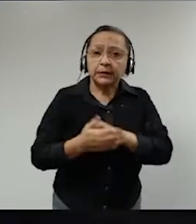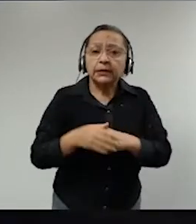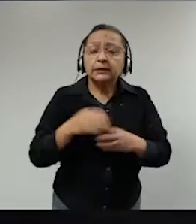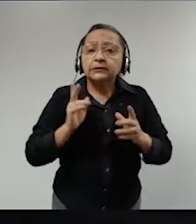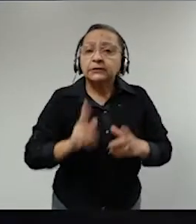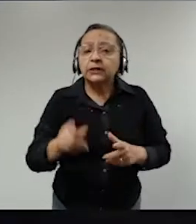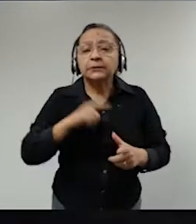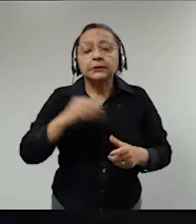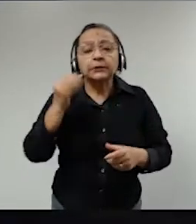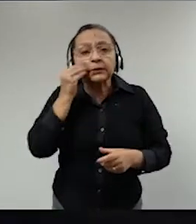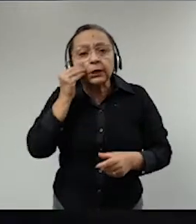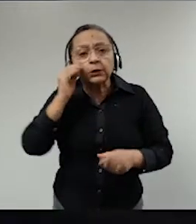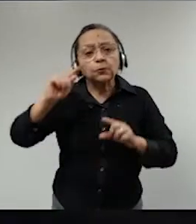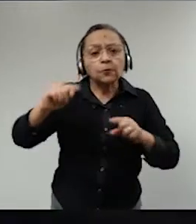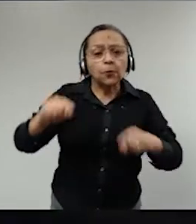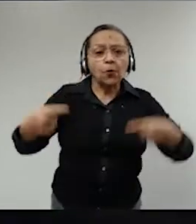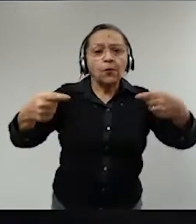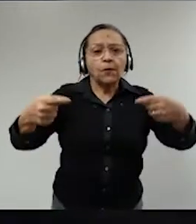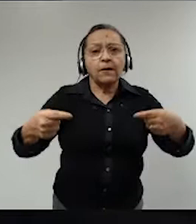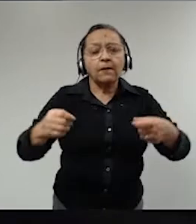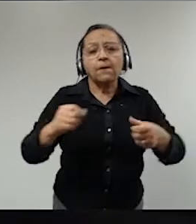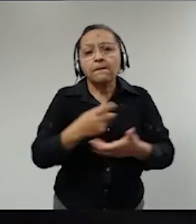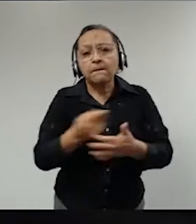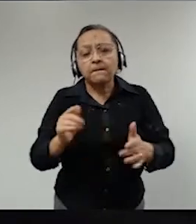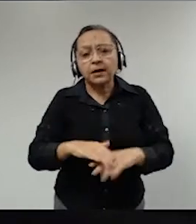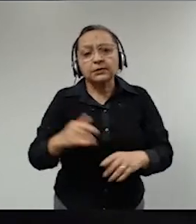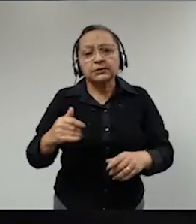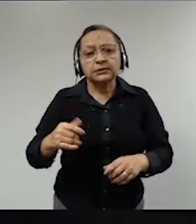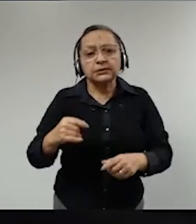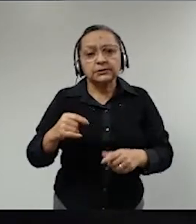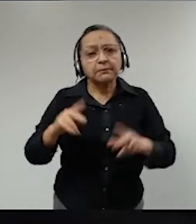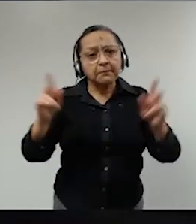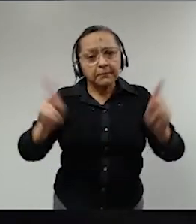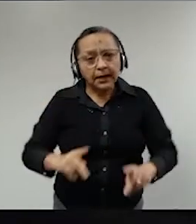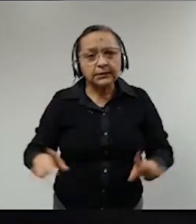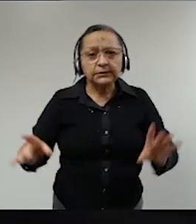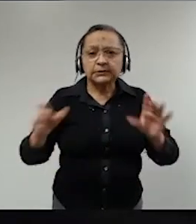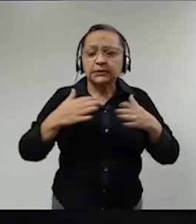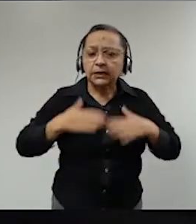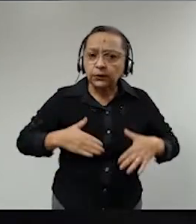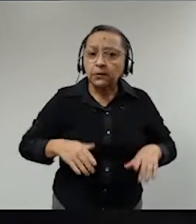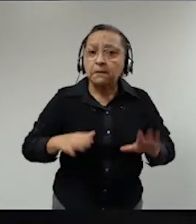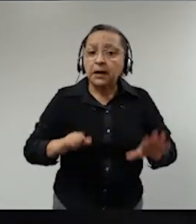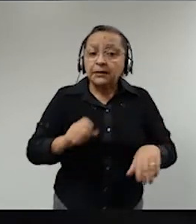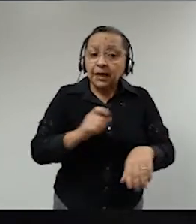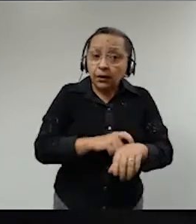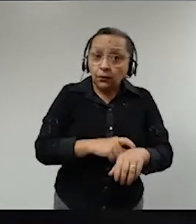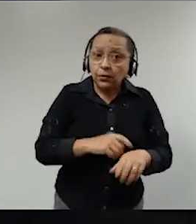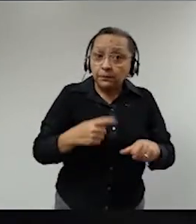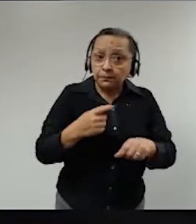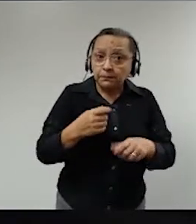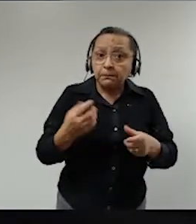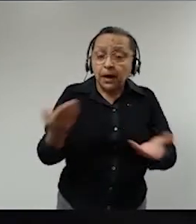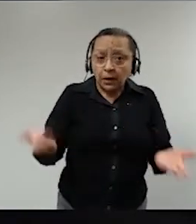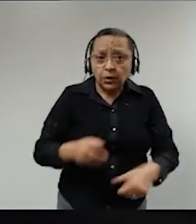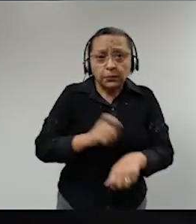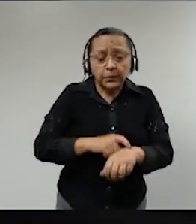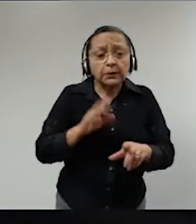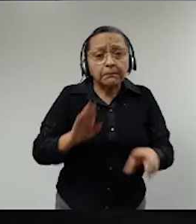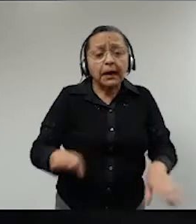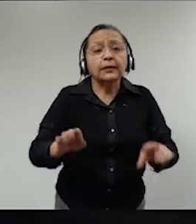mais saudável possível, não só imediatamente nesse momento, mas principalmente ao longo da